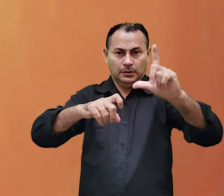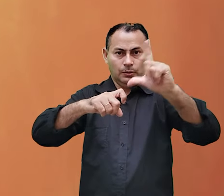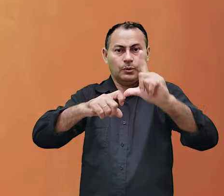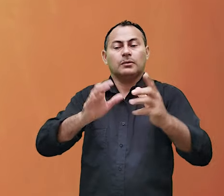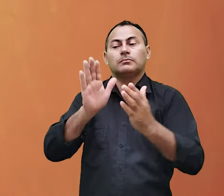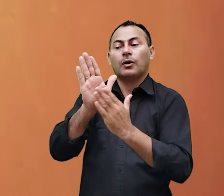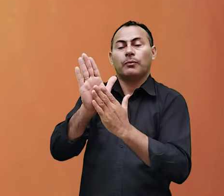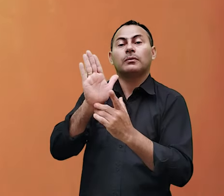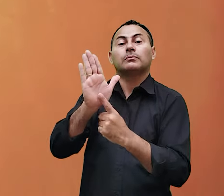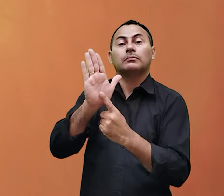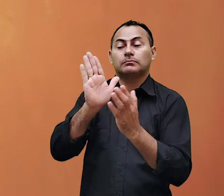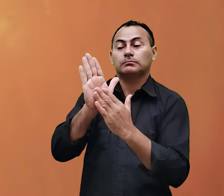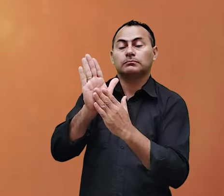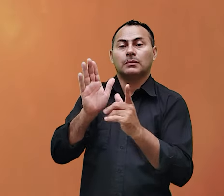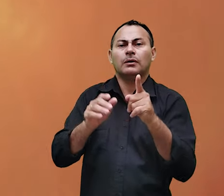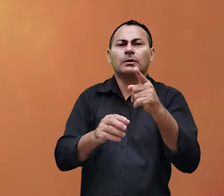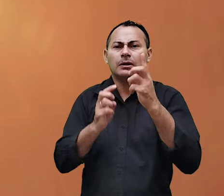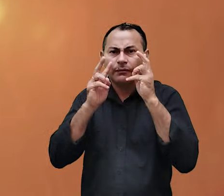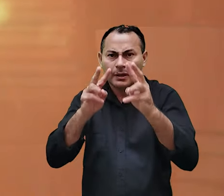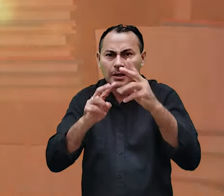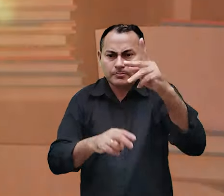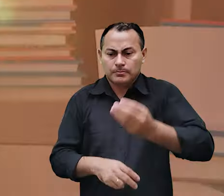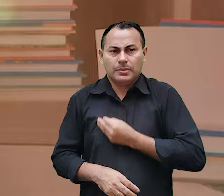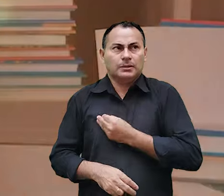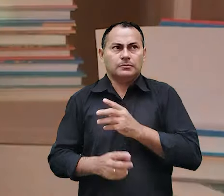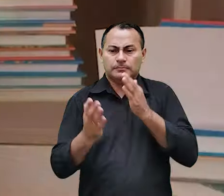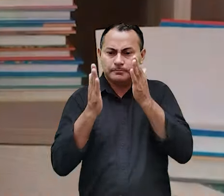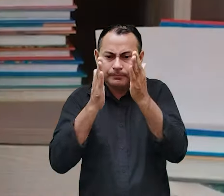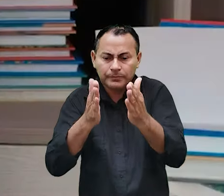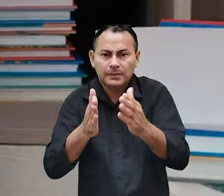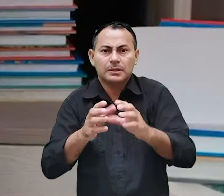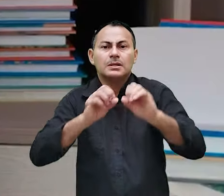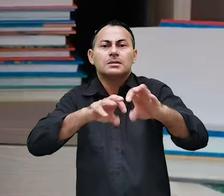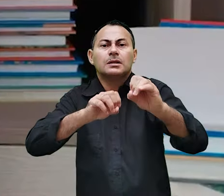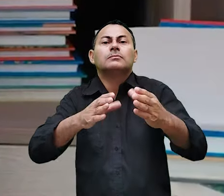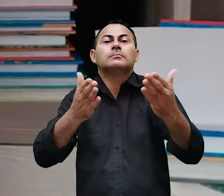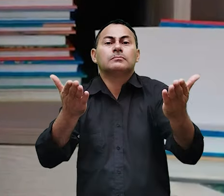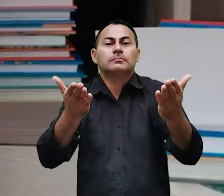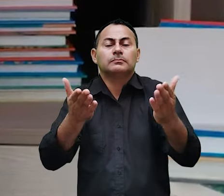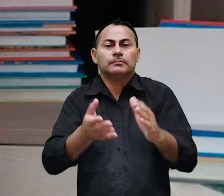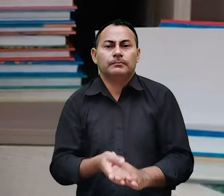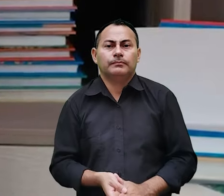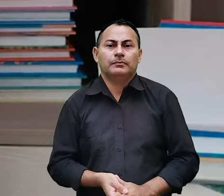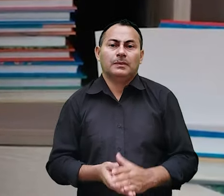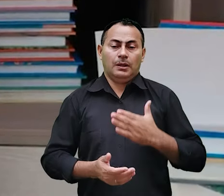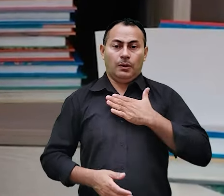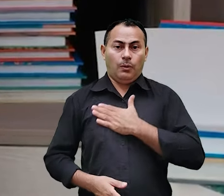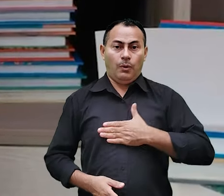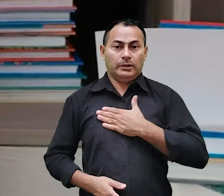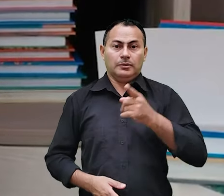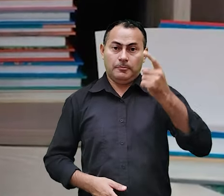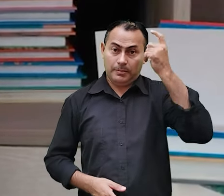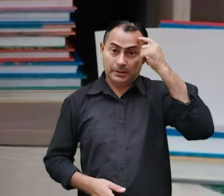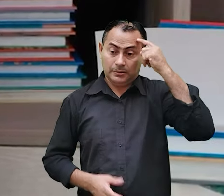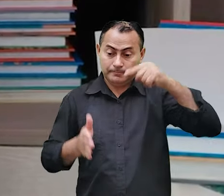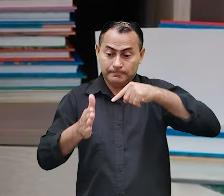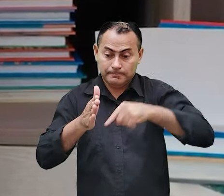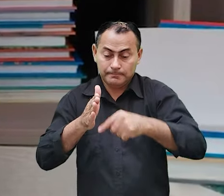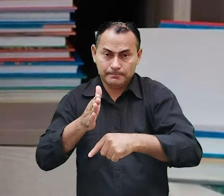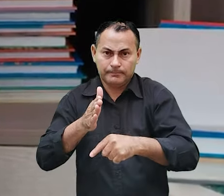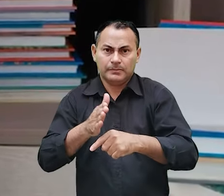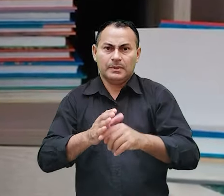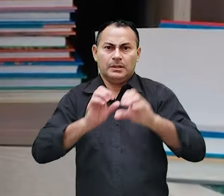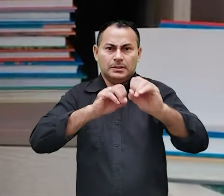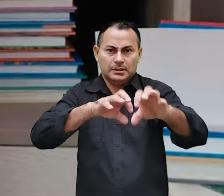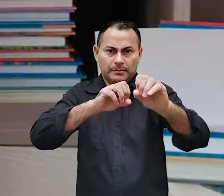que o Evangelho de Lucas nos propõe. Como você vê a sua vida na perspectiva desse ensino? Gostaria que você